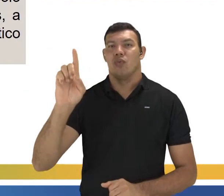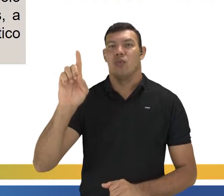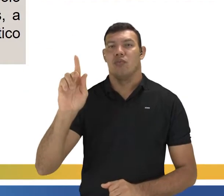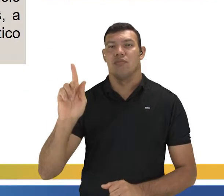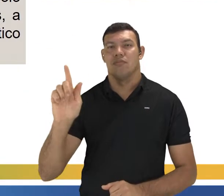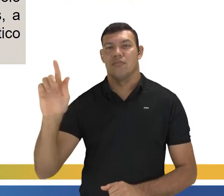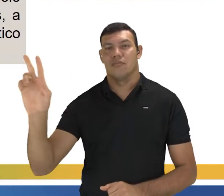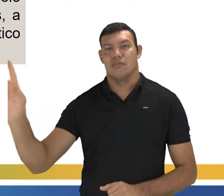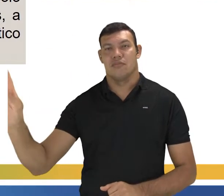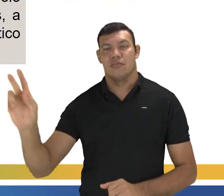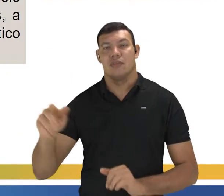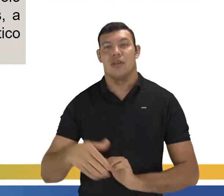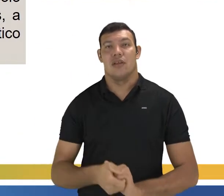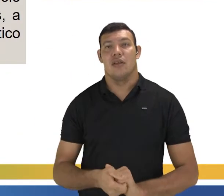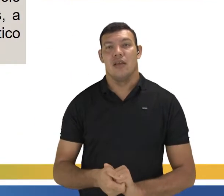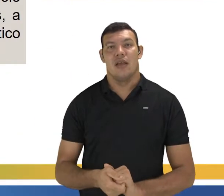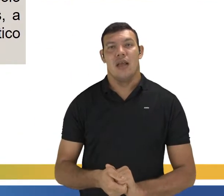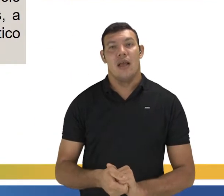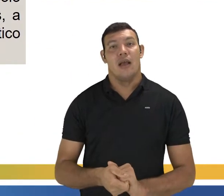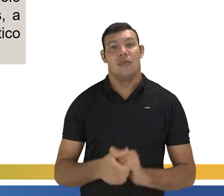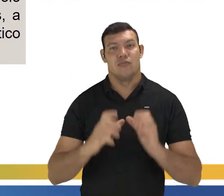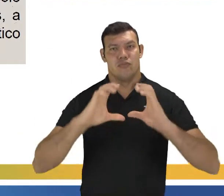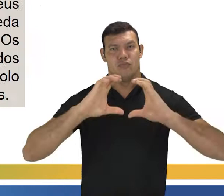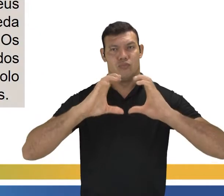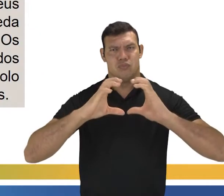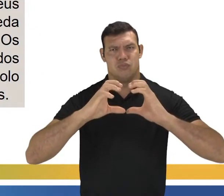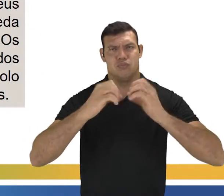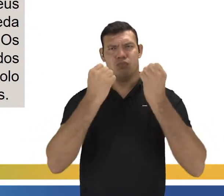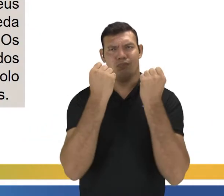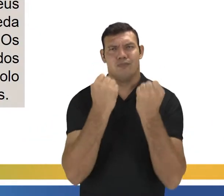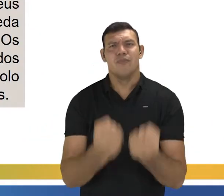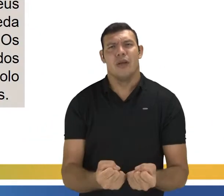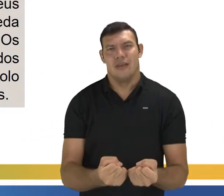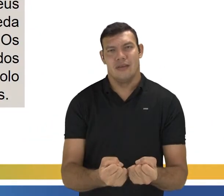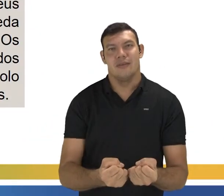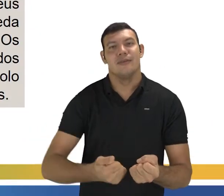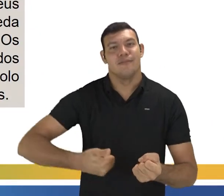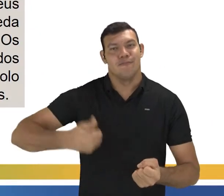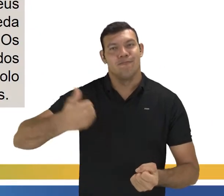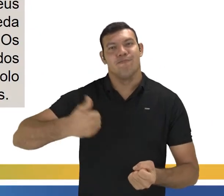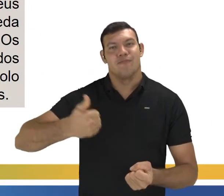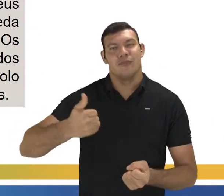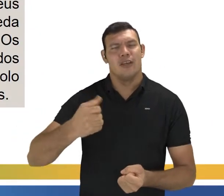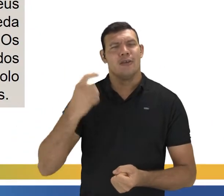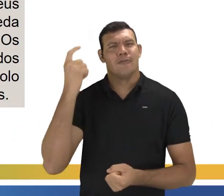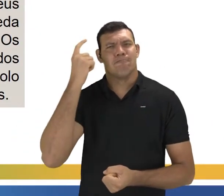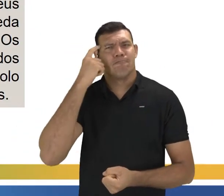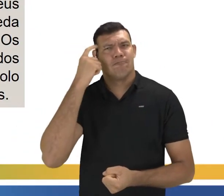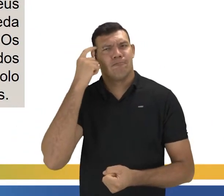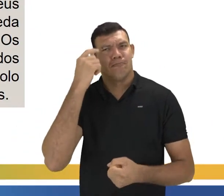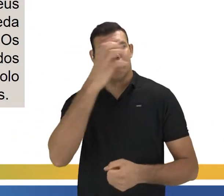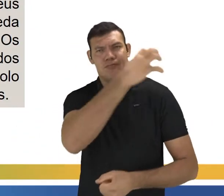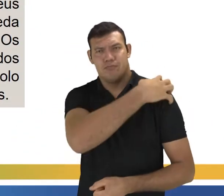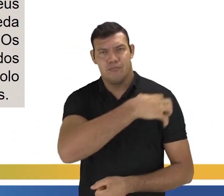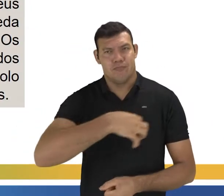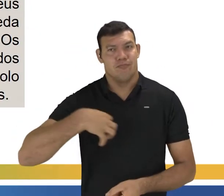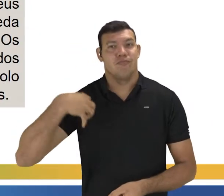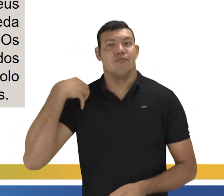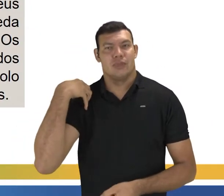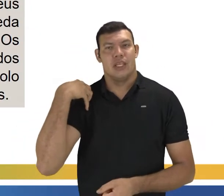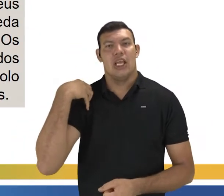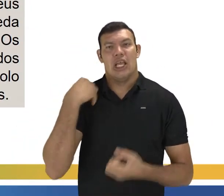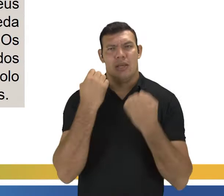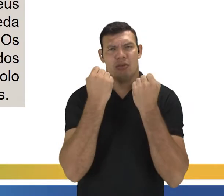respondeu que aristóteles responderia que a bola de maior massa cairia primeiro você está certo na cabeça de aristóteles a